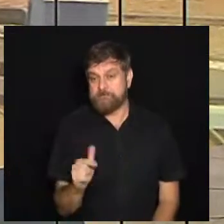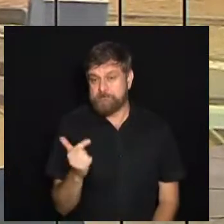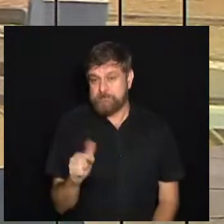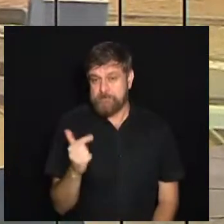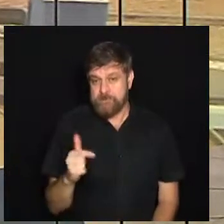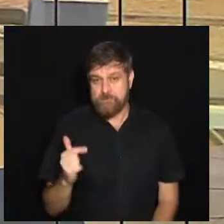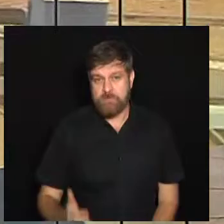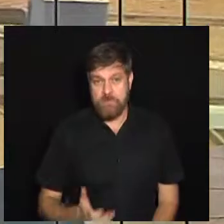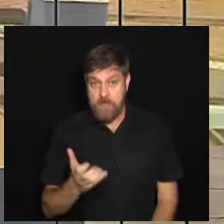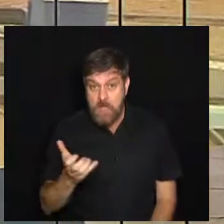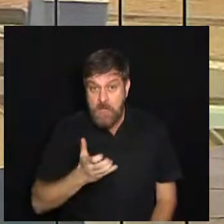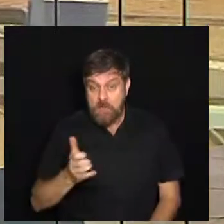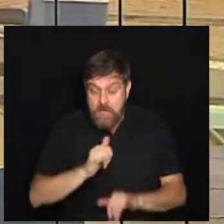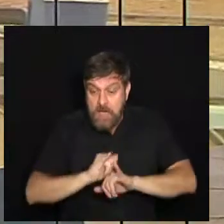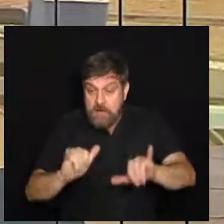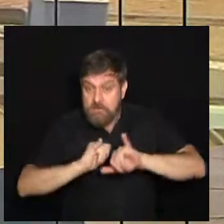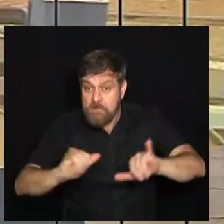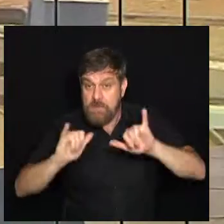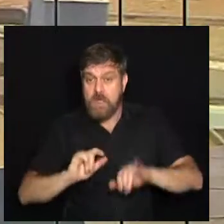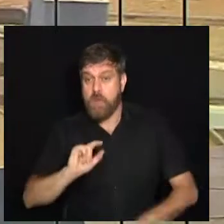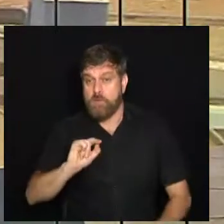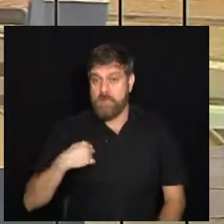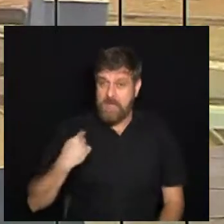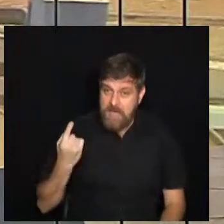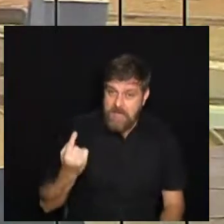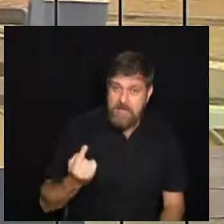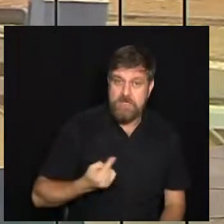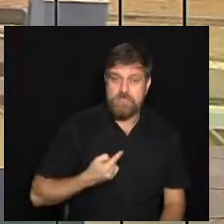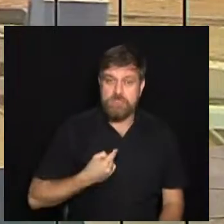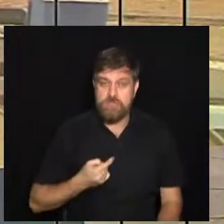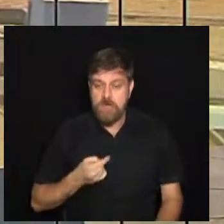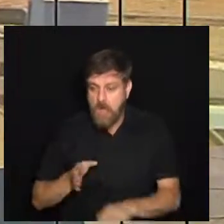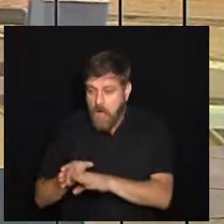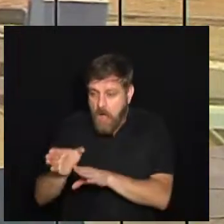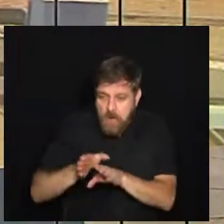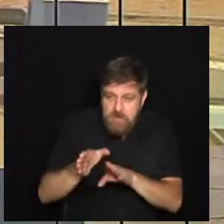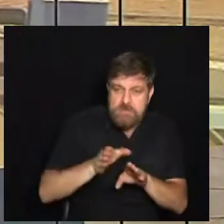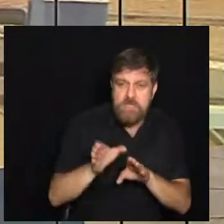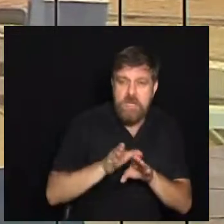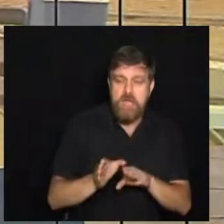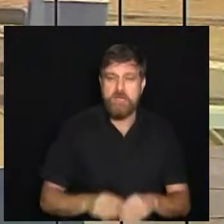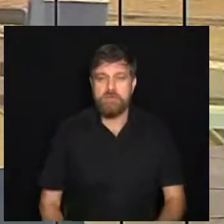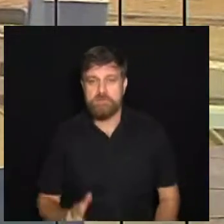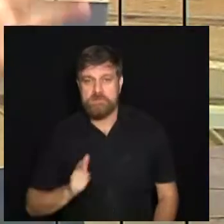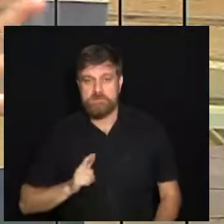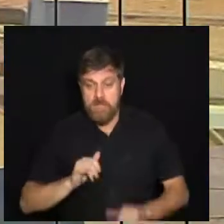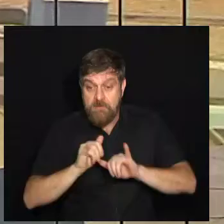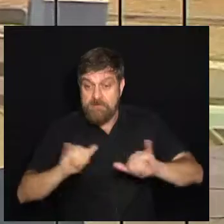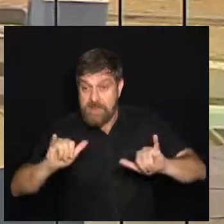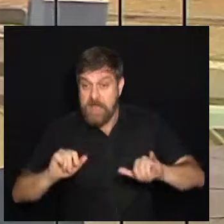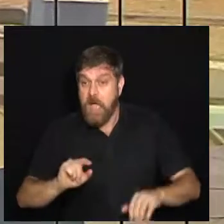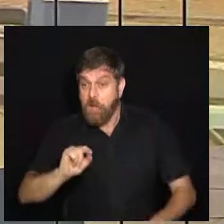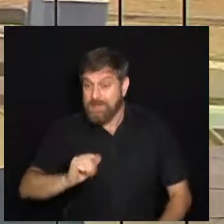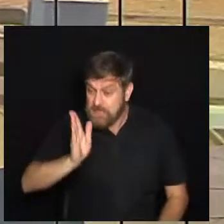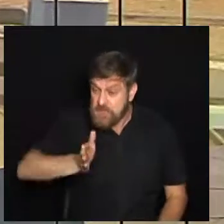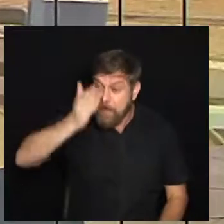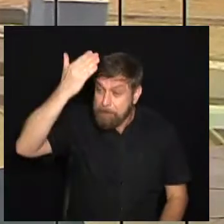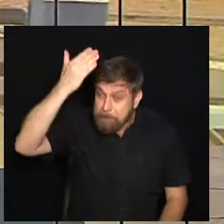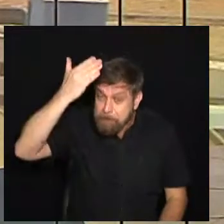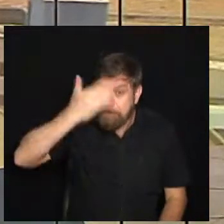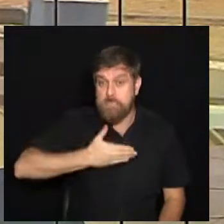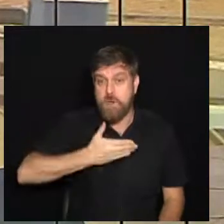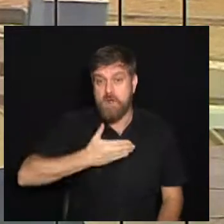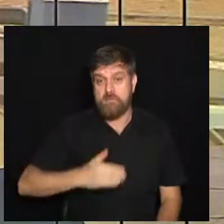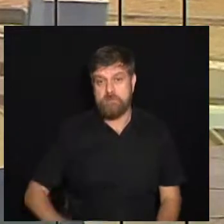nesse aspecto que eu quero bater aqui a gente só deve reproduzir só deve fazer e dizer aquilo que já tiver